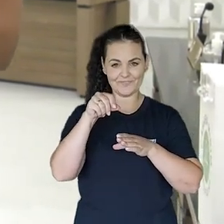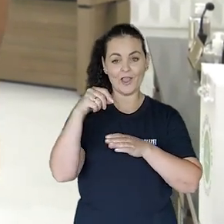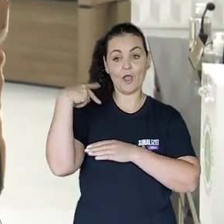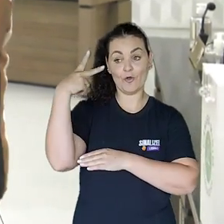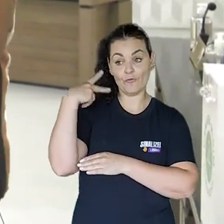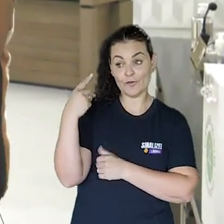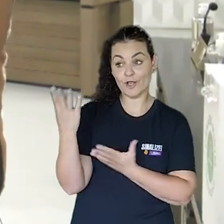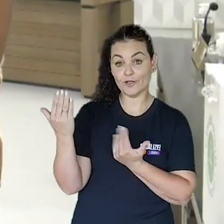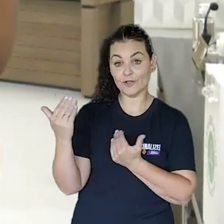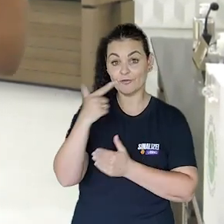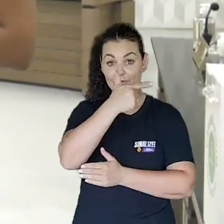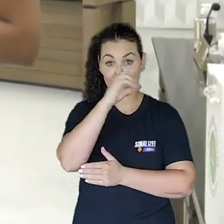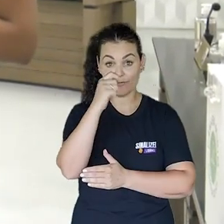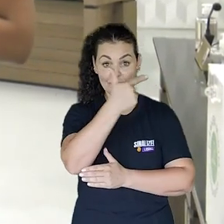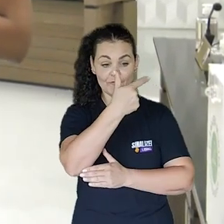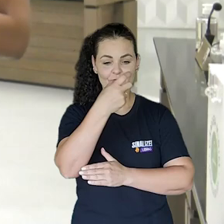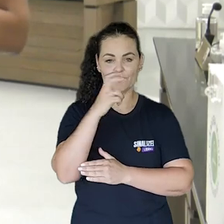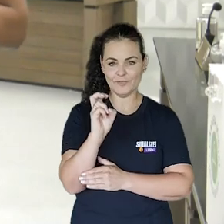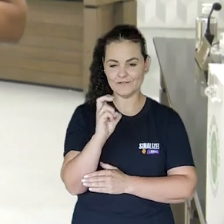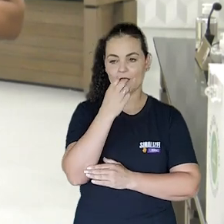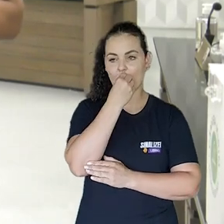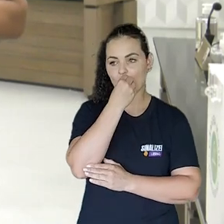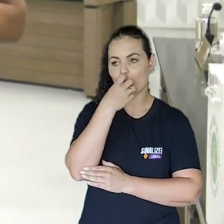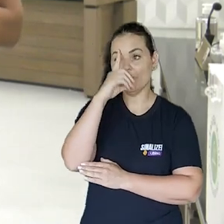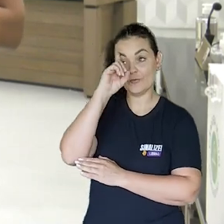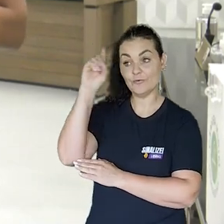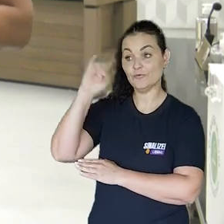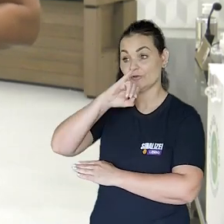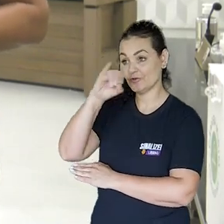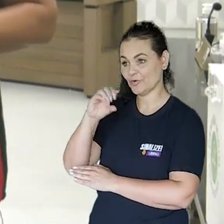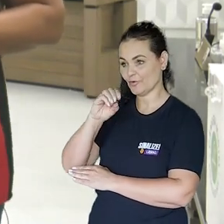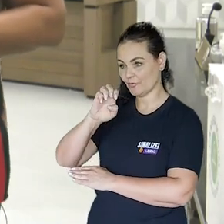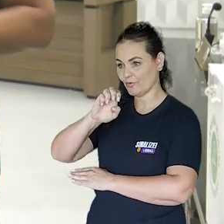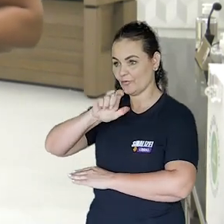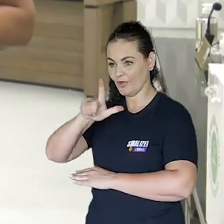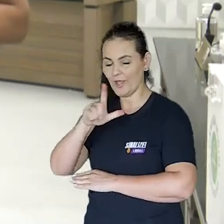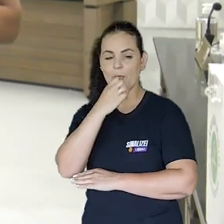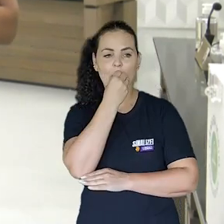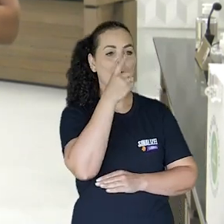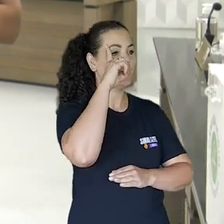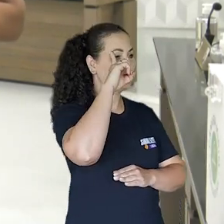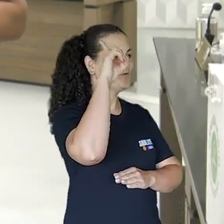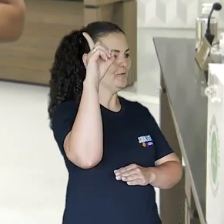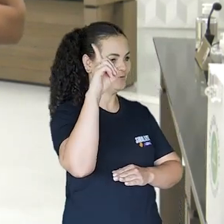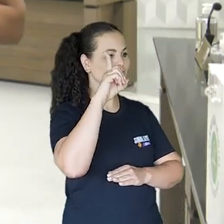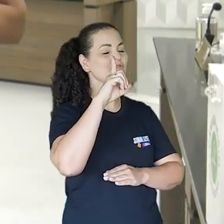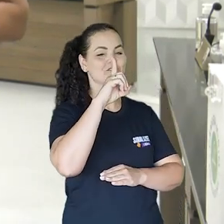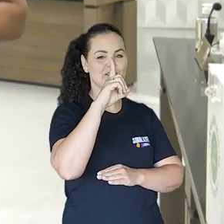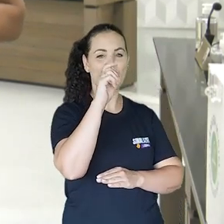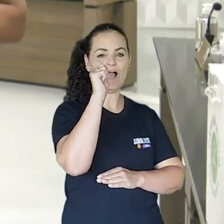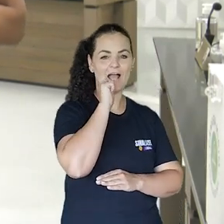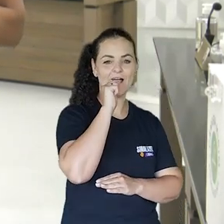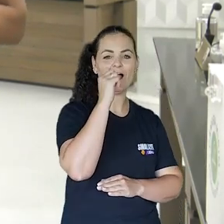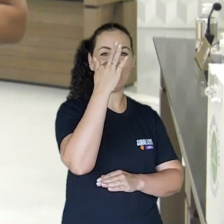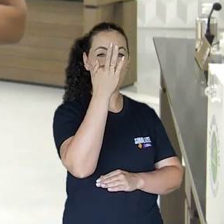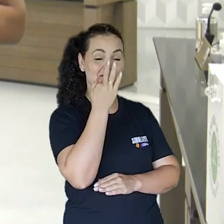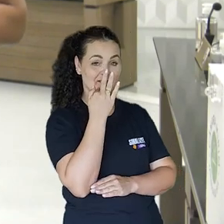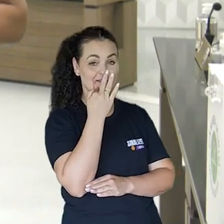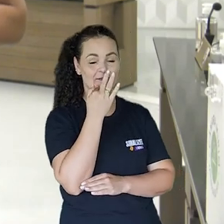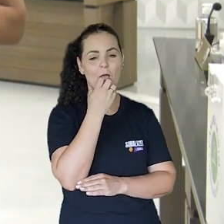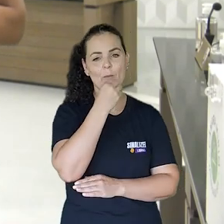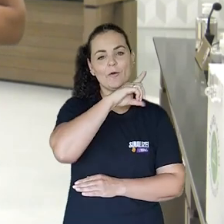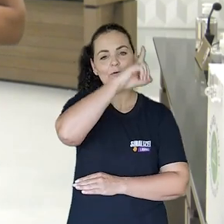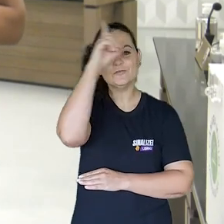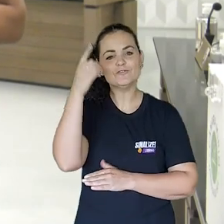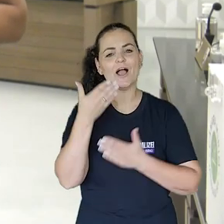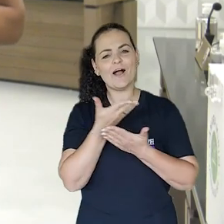2025. Bom dia, Joel! Bom dia, André! Bom dia a você que nos acompanha através das nossas redes sociais e também aqui